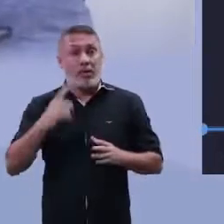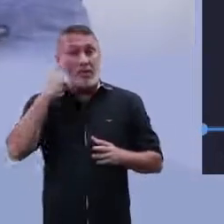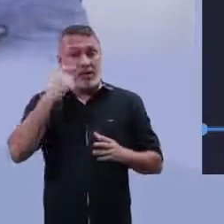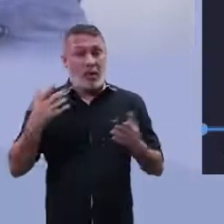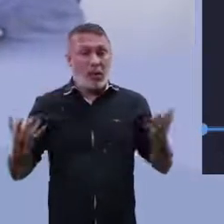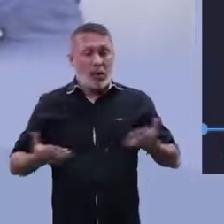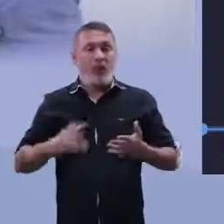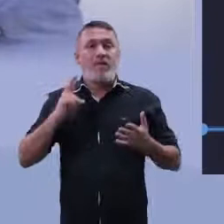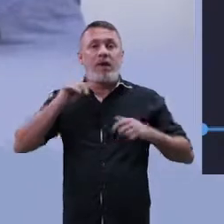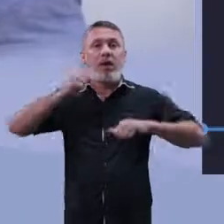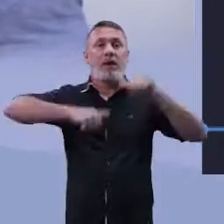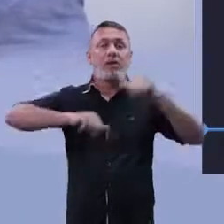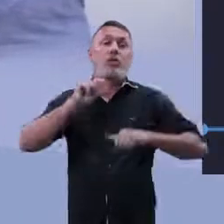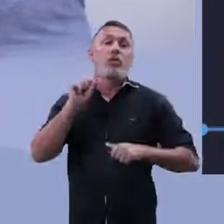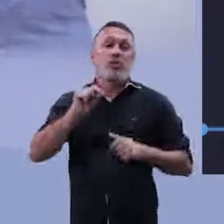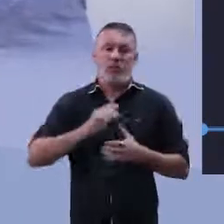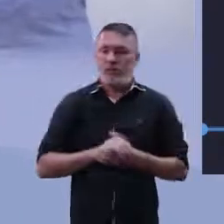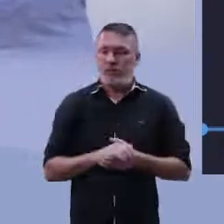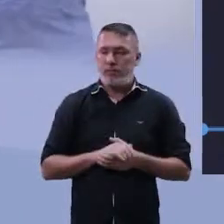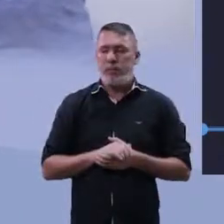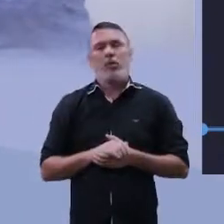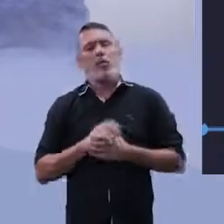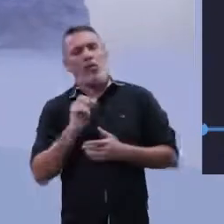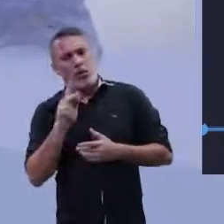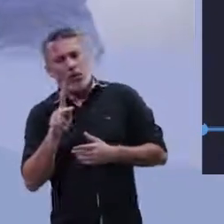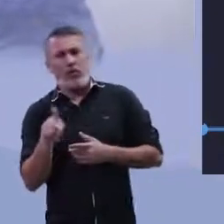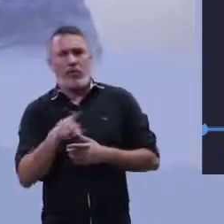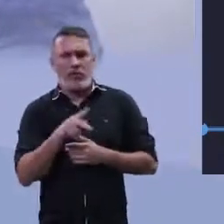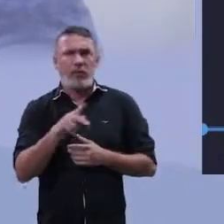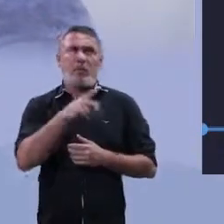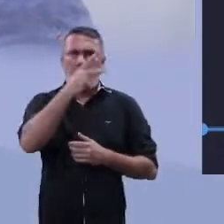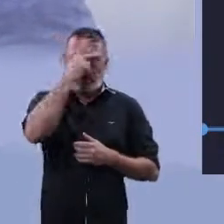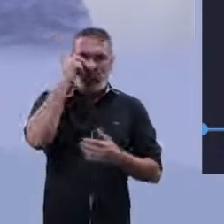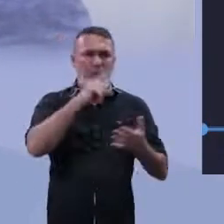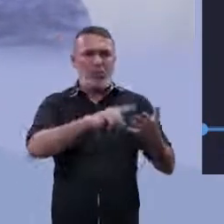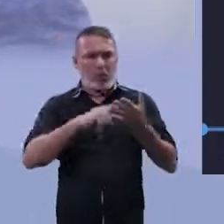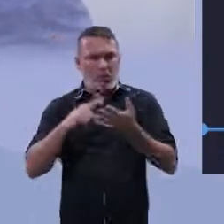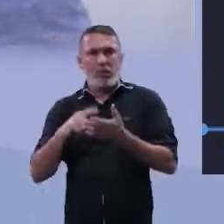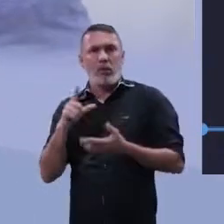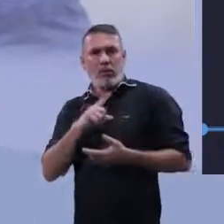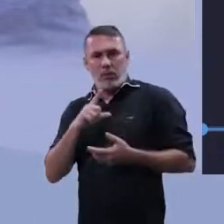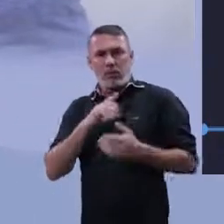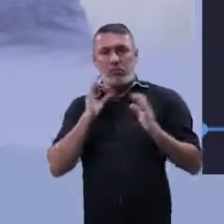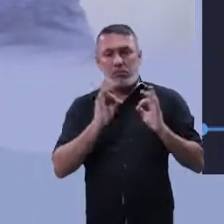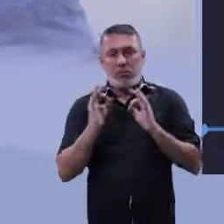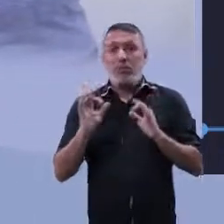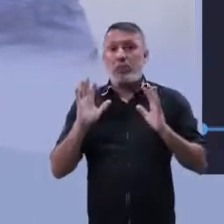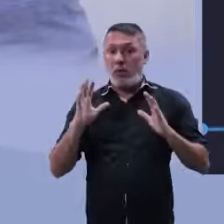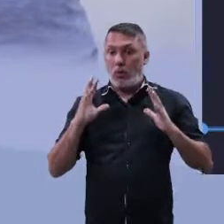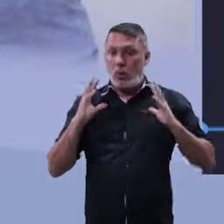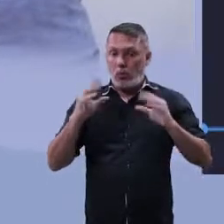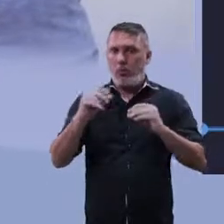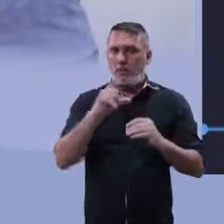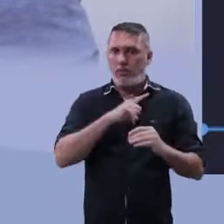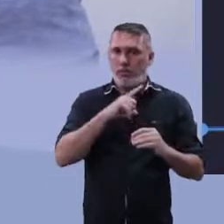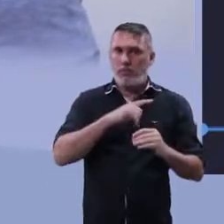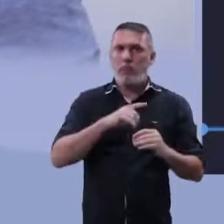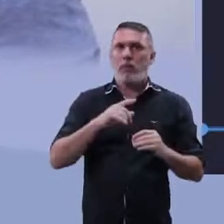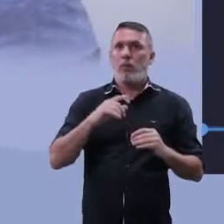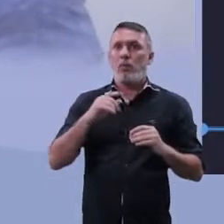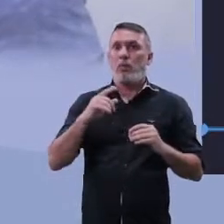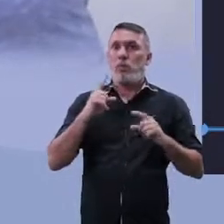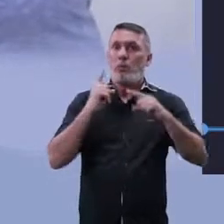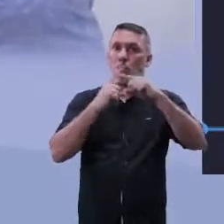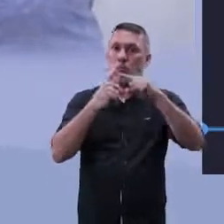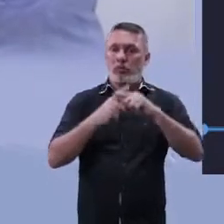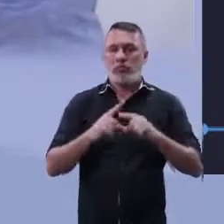muito interessante agora analisar o seguinte, professor, ele mostrou que as pessoas estavam vindo para cá, mas nem tudo pode ser levado somente